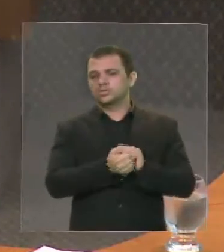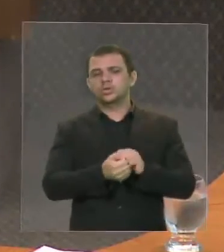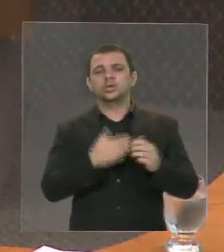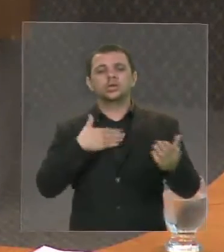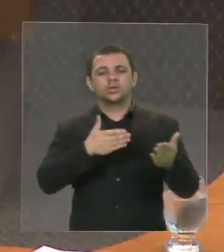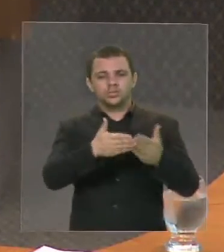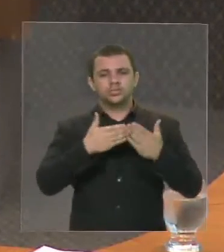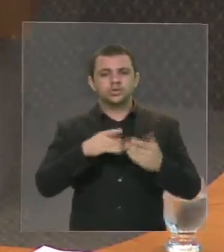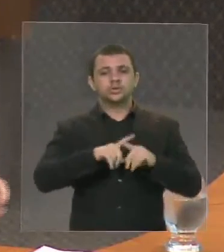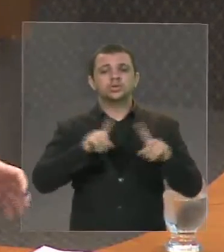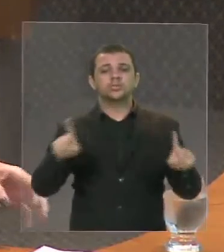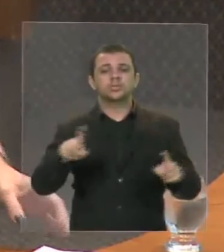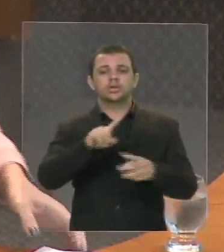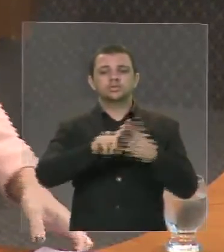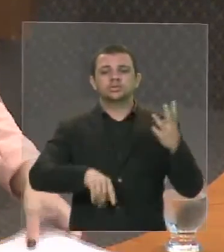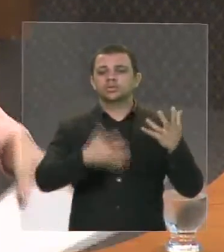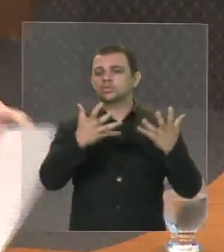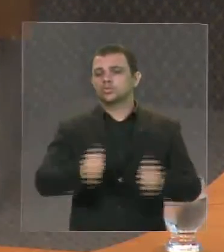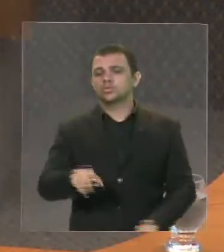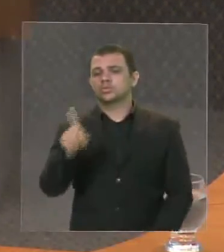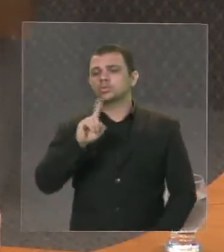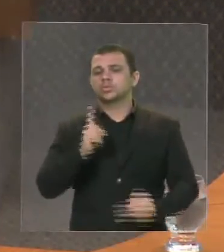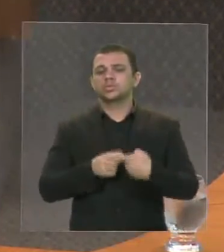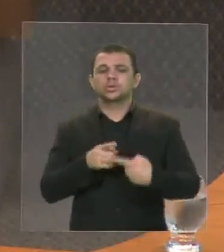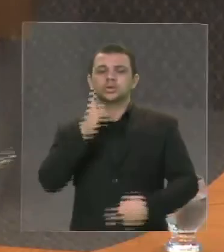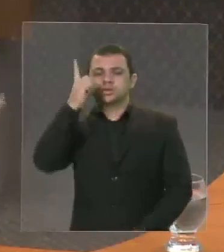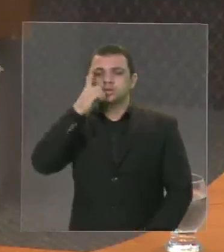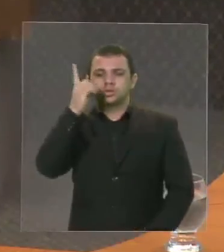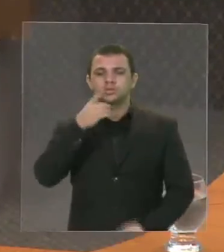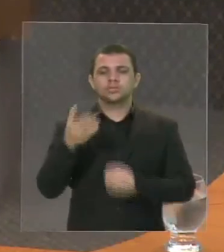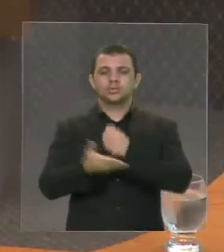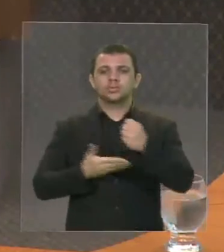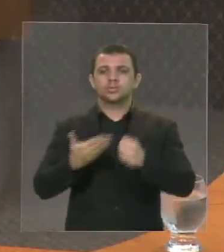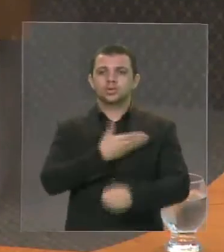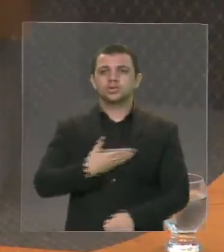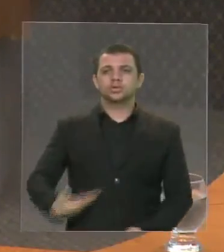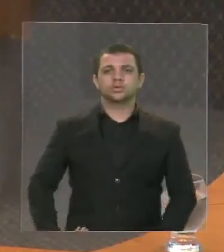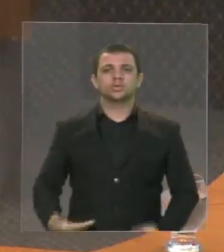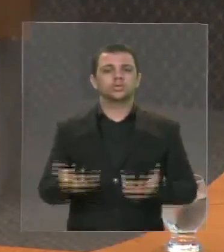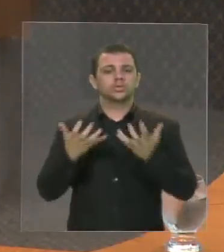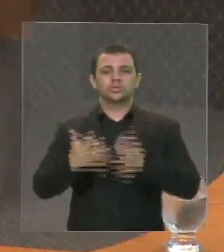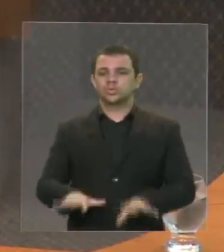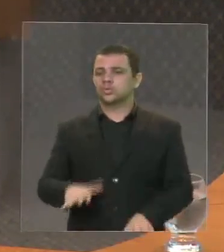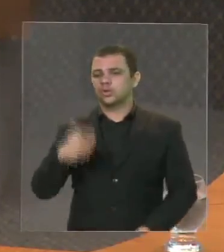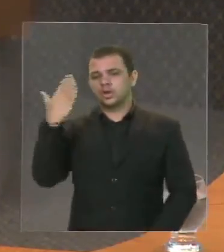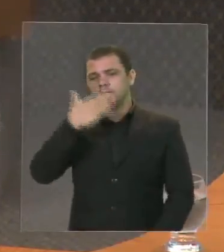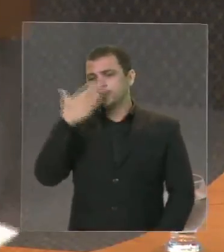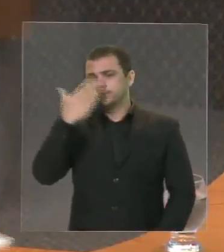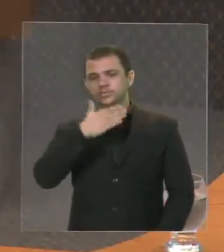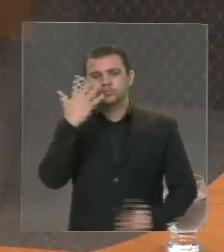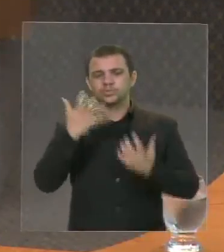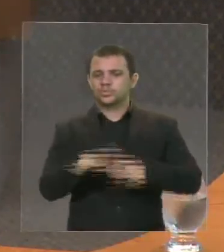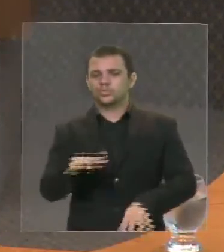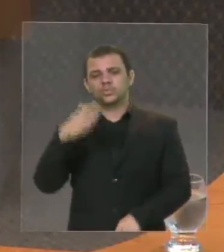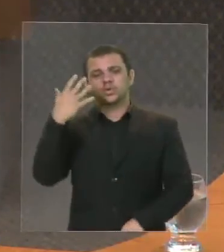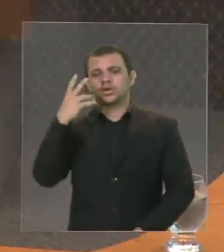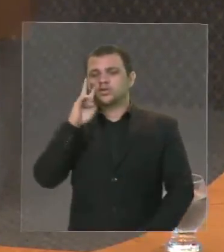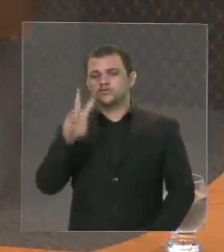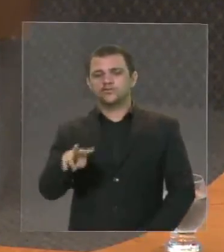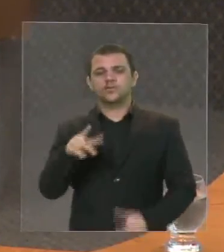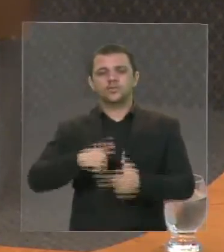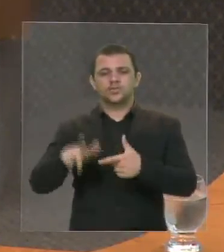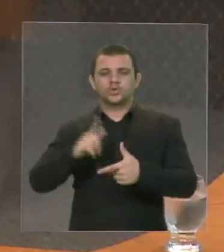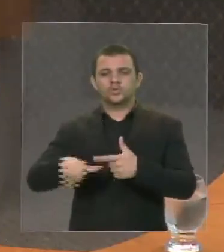foi negado, porque os deputados da base do governo se negam a enxergar a falha do governo e as pessoas podem